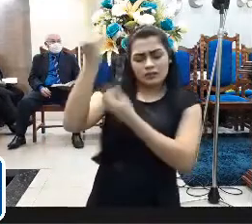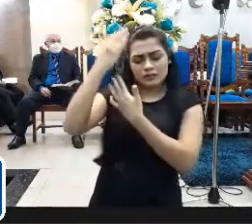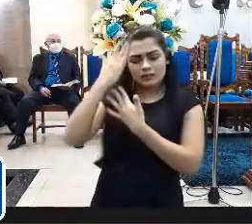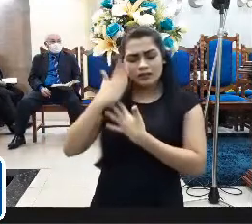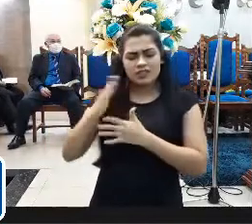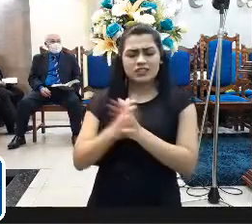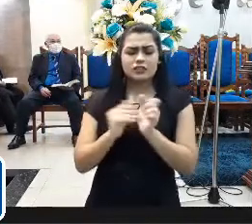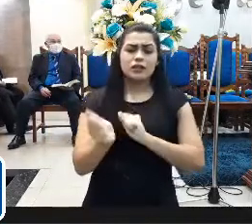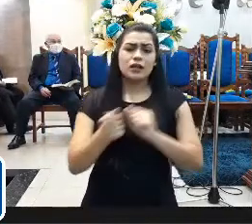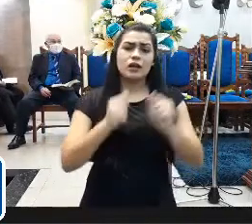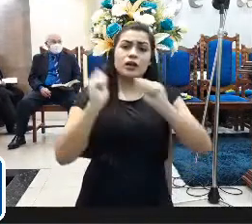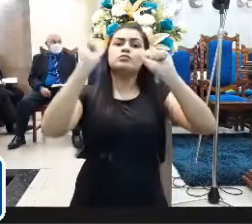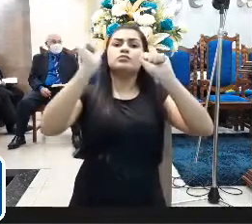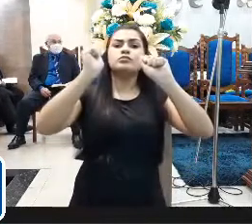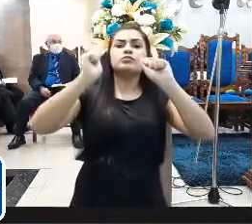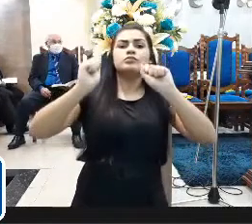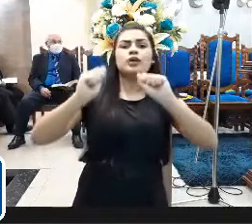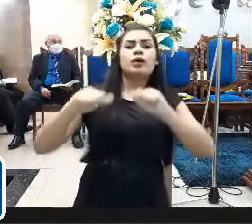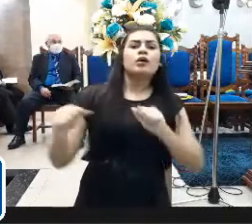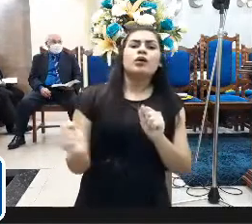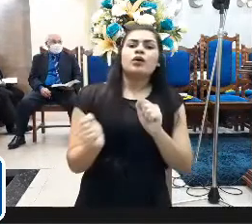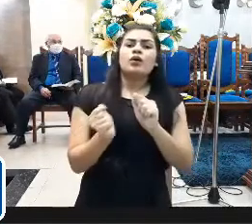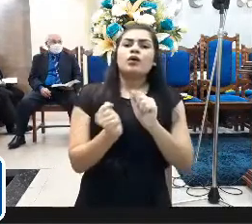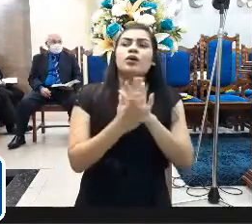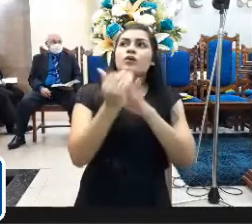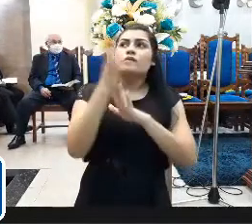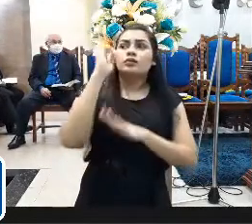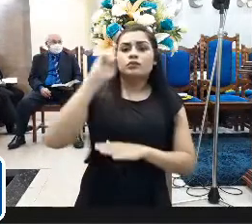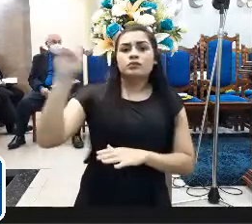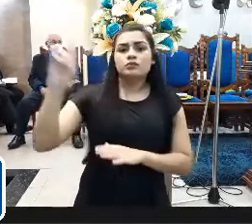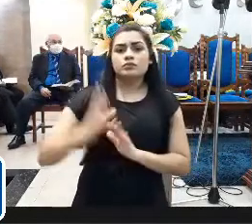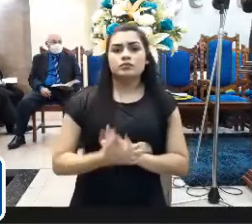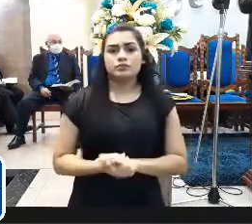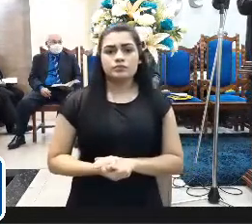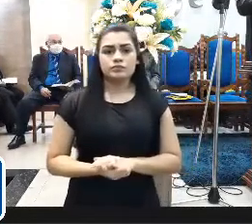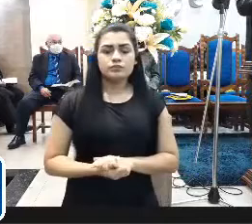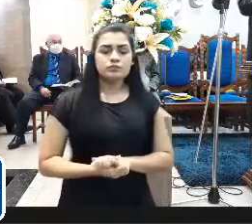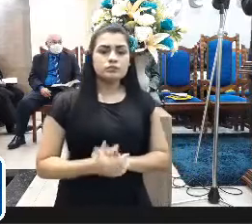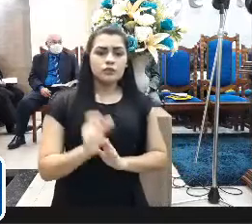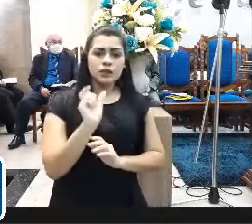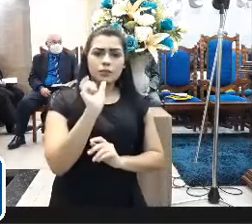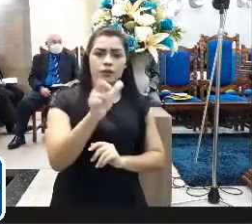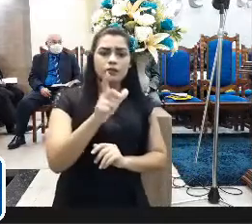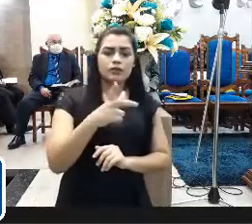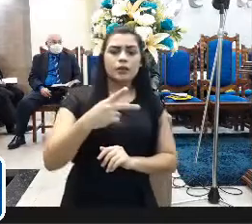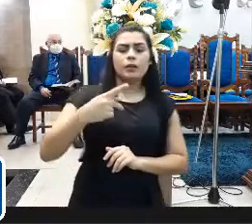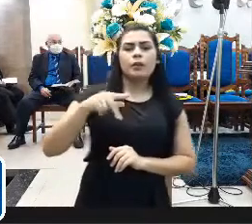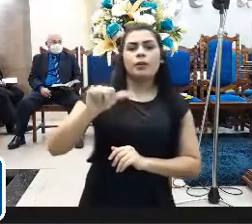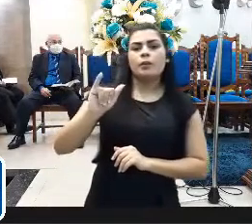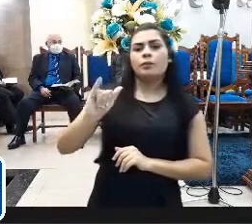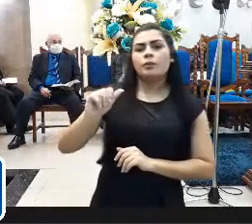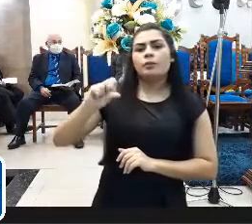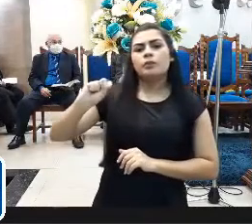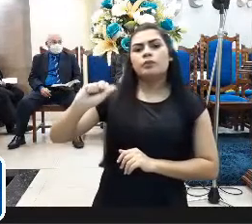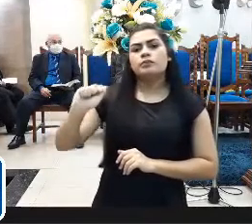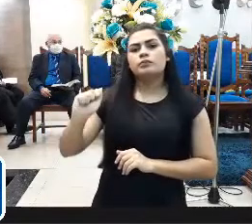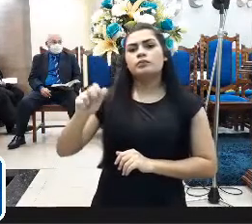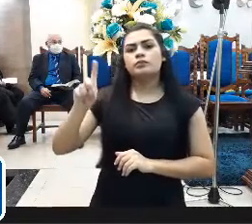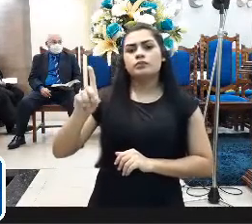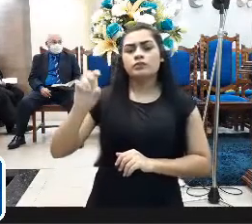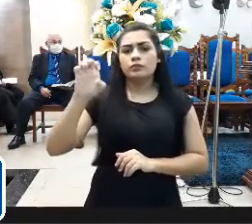Oh, aleluia! Louvado seja o nome do Senhor. A palavra grega aqui é opsate, de elpis, expectativa,